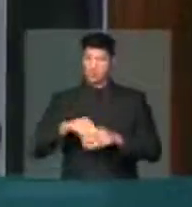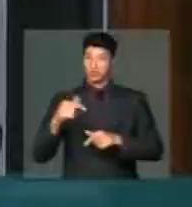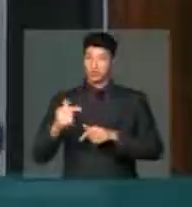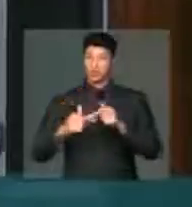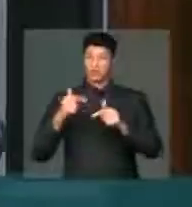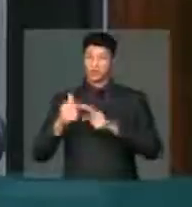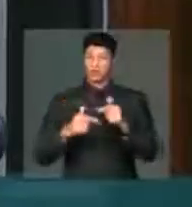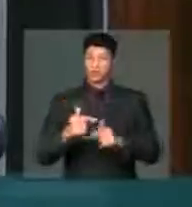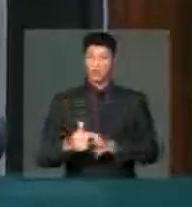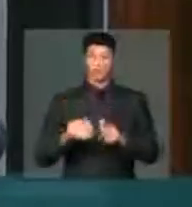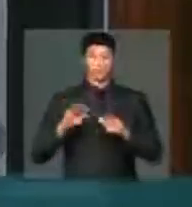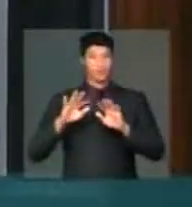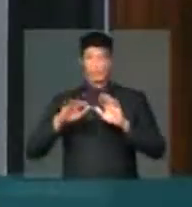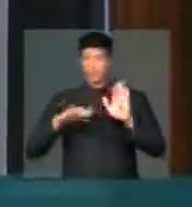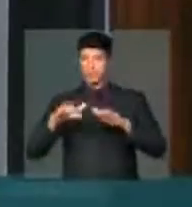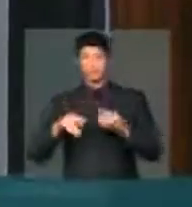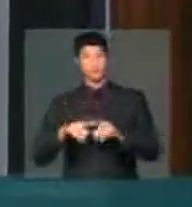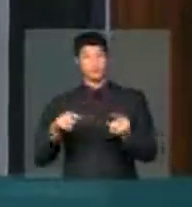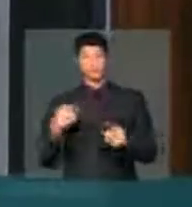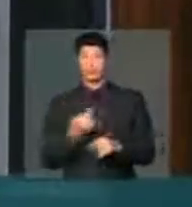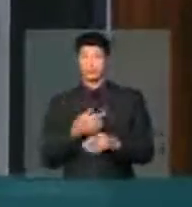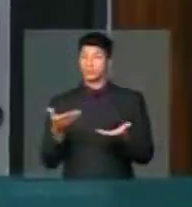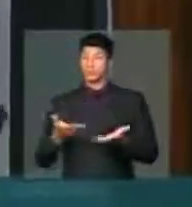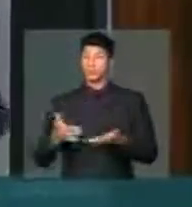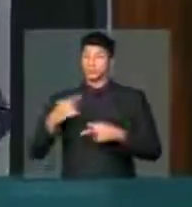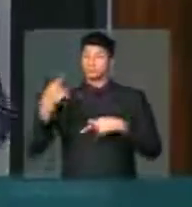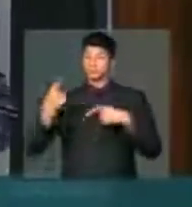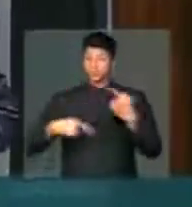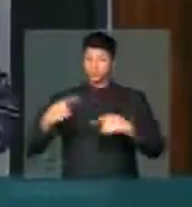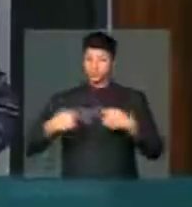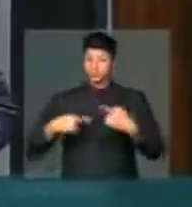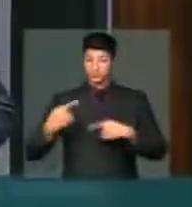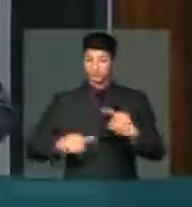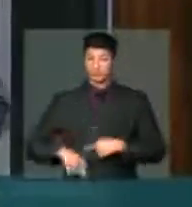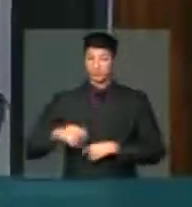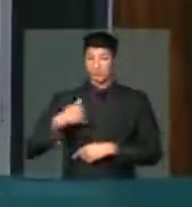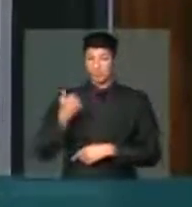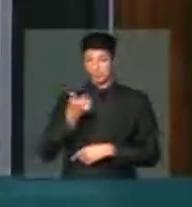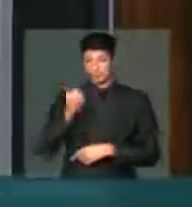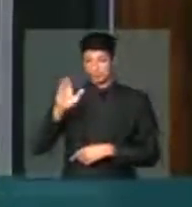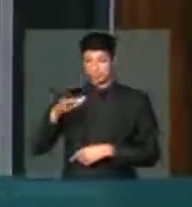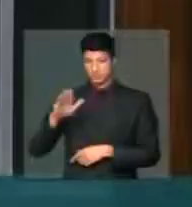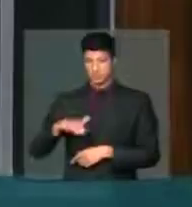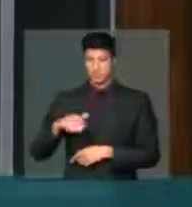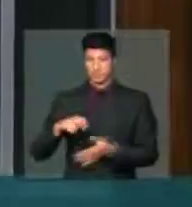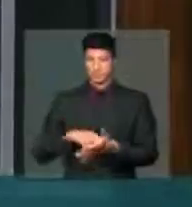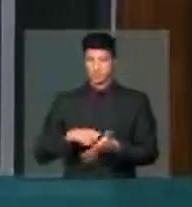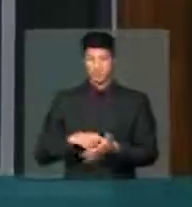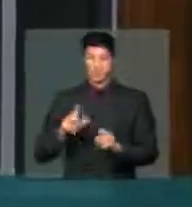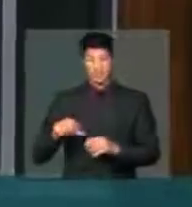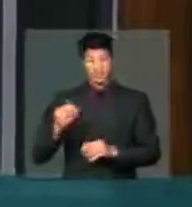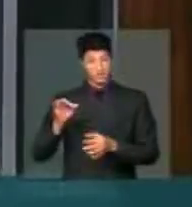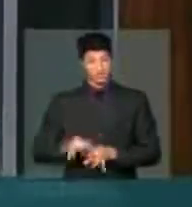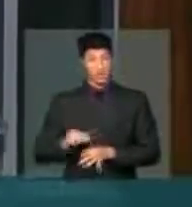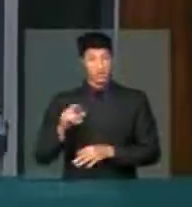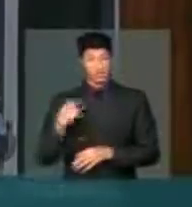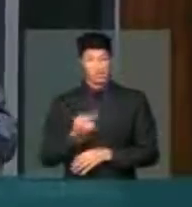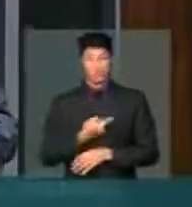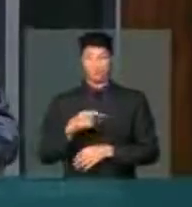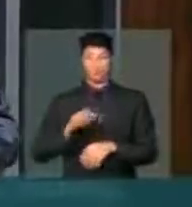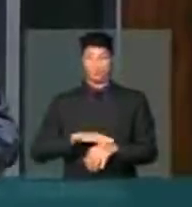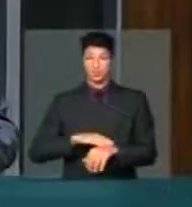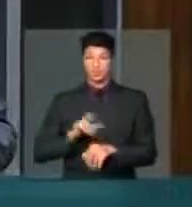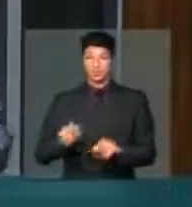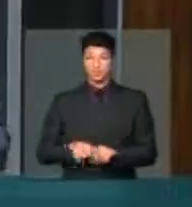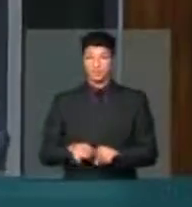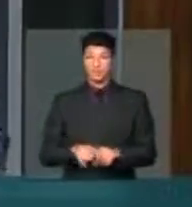trabalho. Todavia, estamos aqui discutindo a redução da maioridade penal. É certo que no momento